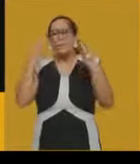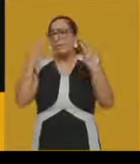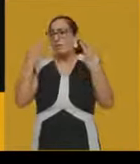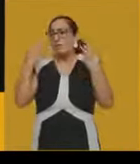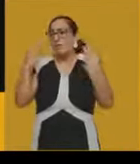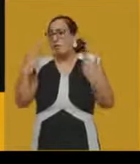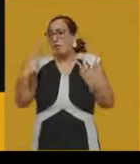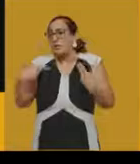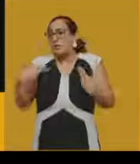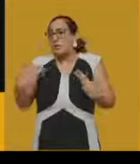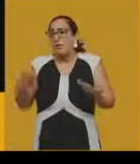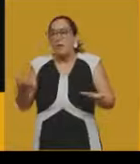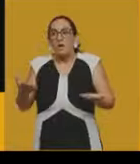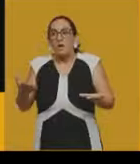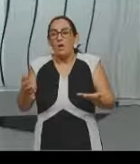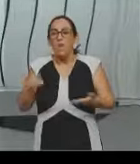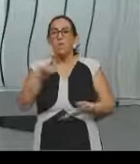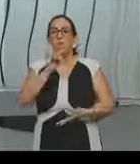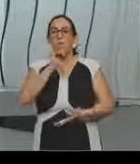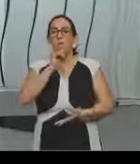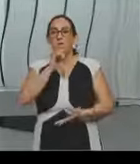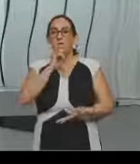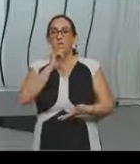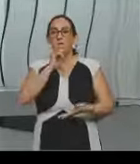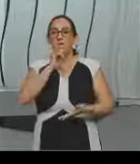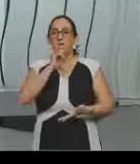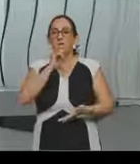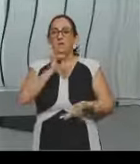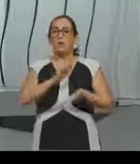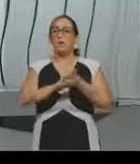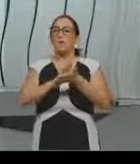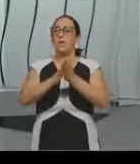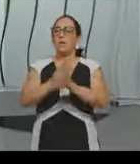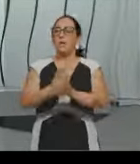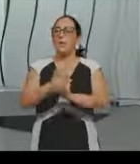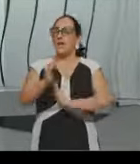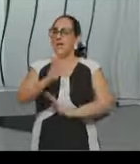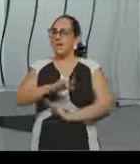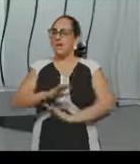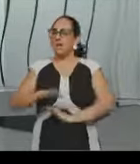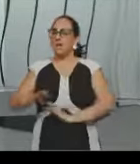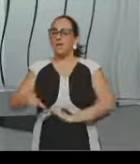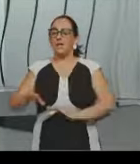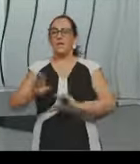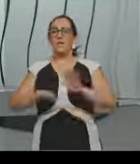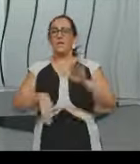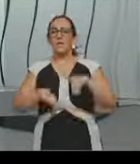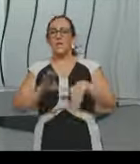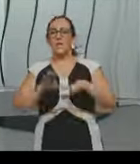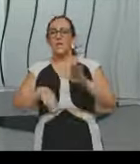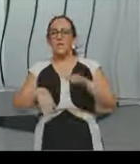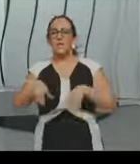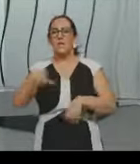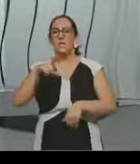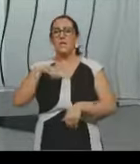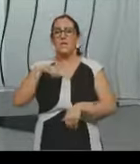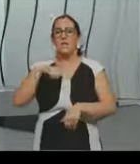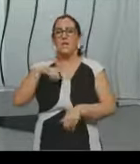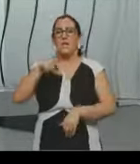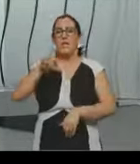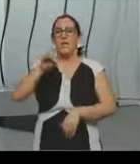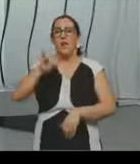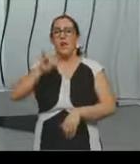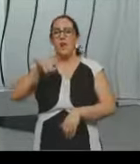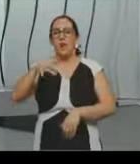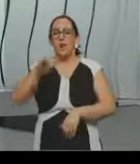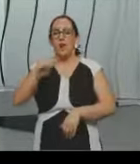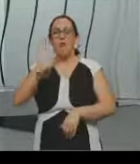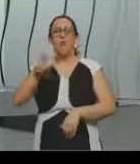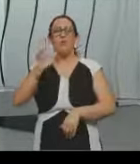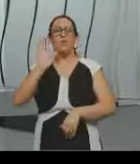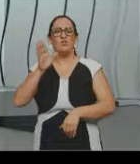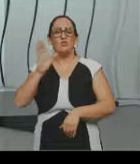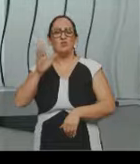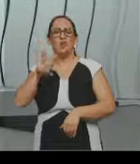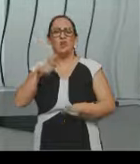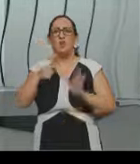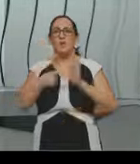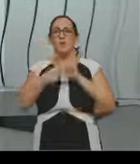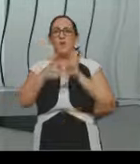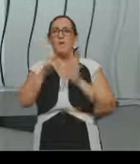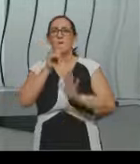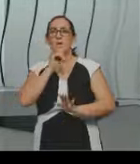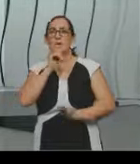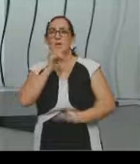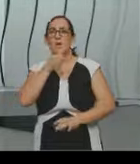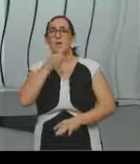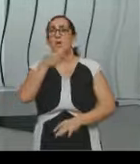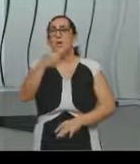está numa loja, por exemplo, a gente tem várias citações, várias reportagens que falam sobre isso, uma repórter, por